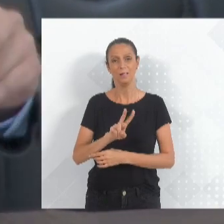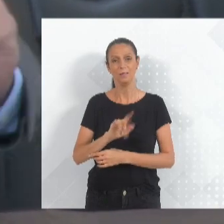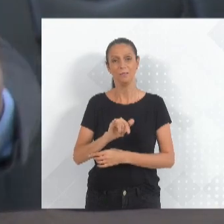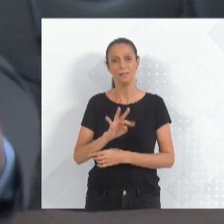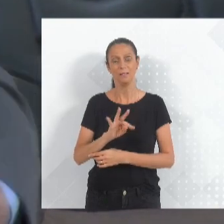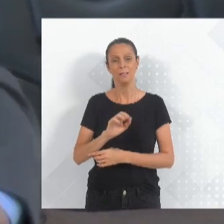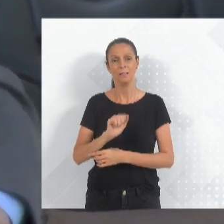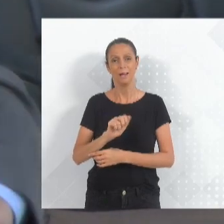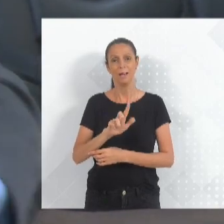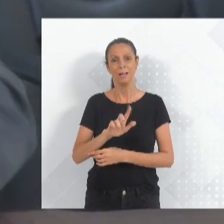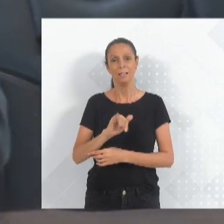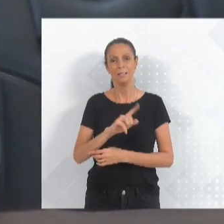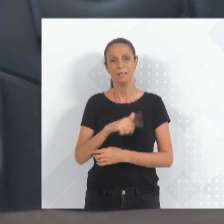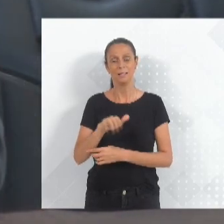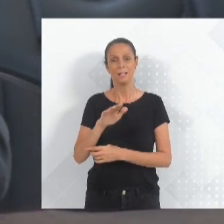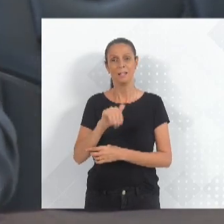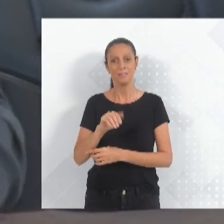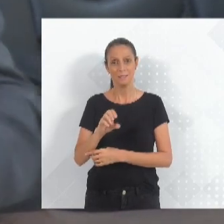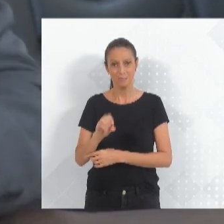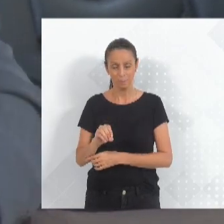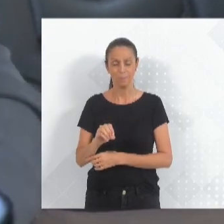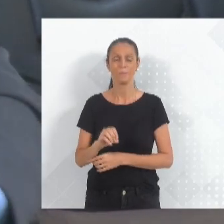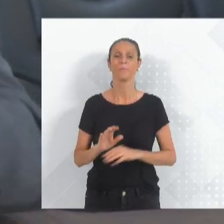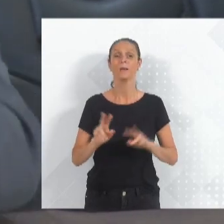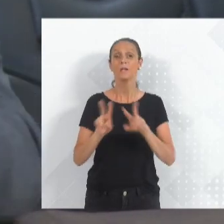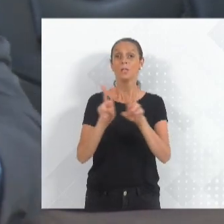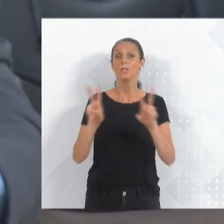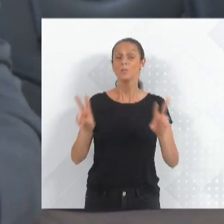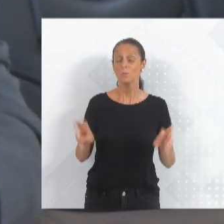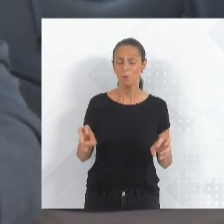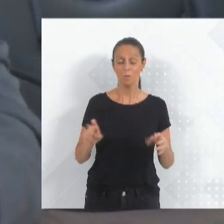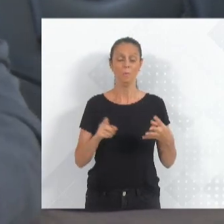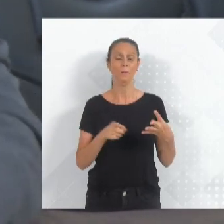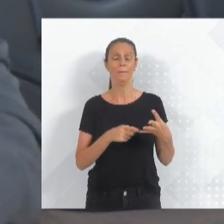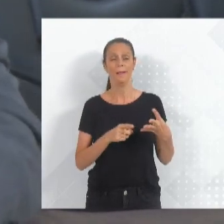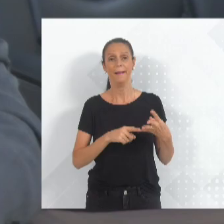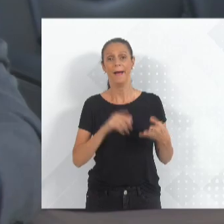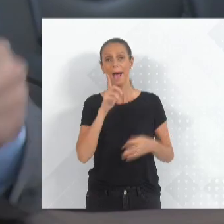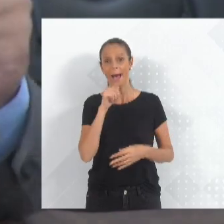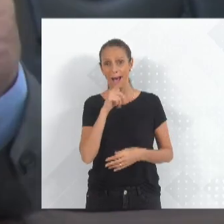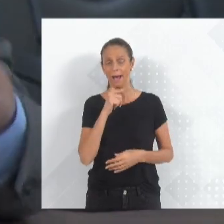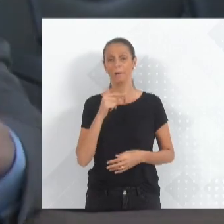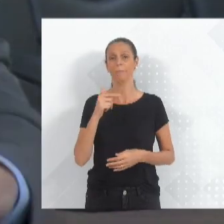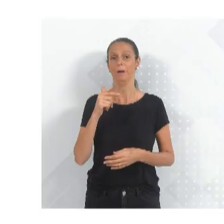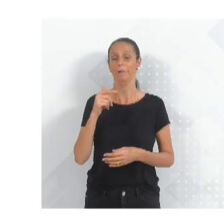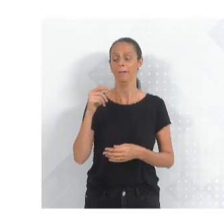E quanto às justificativas ainda da falta de água, é aquilo que eu falei, a questão da turbidez.